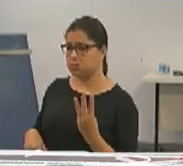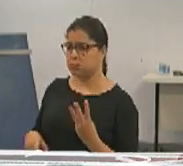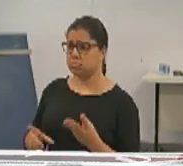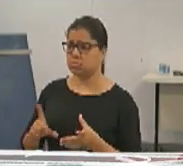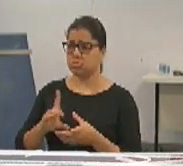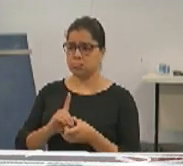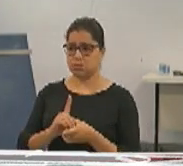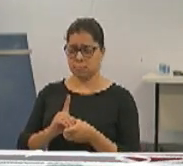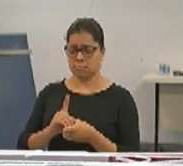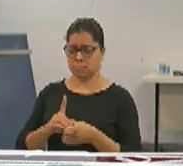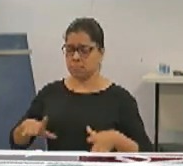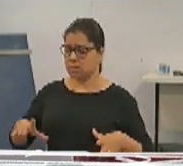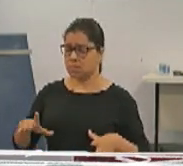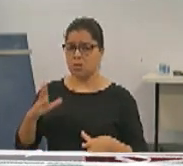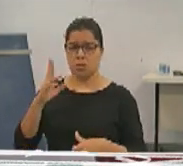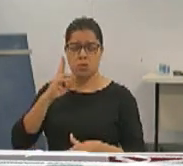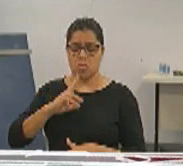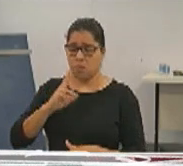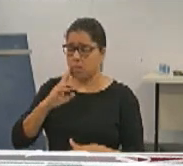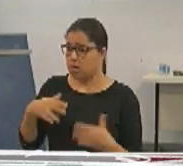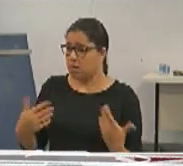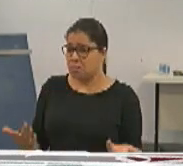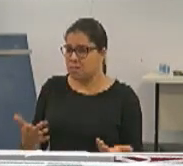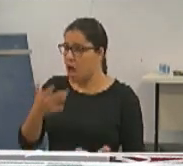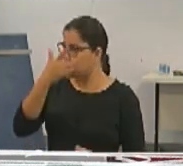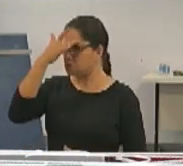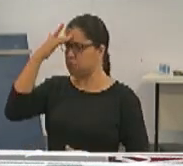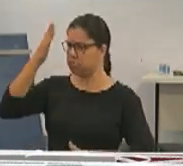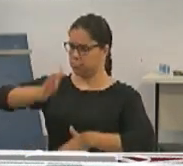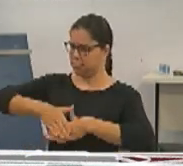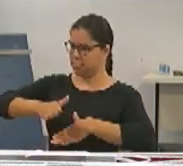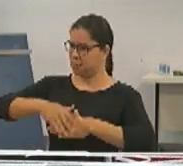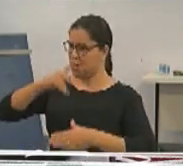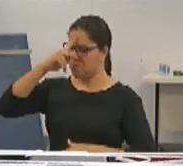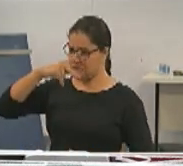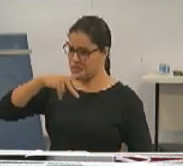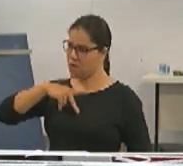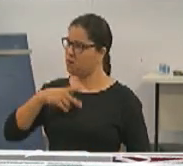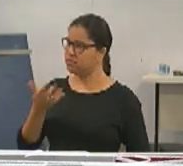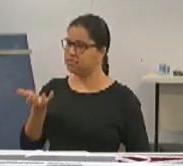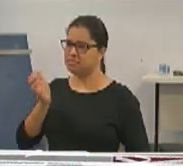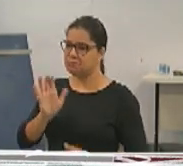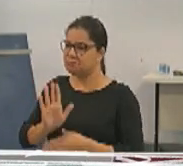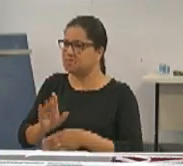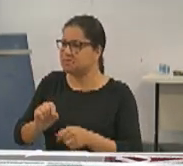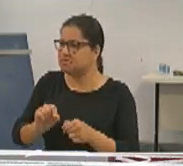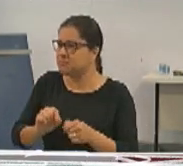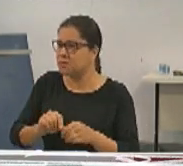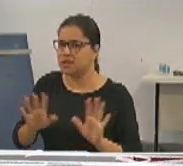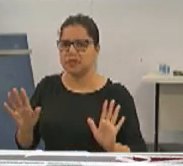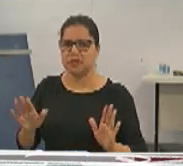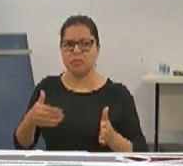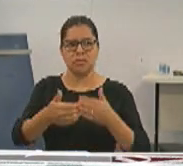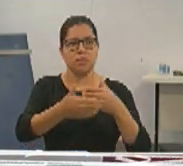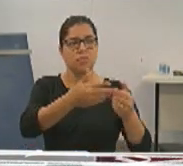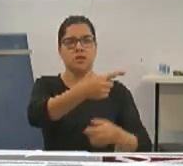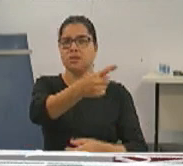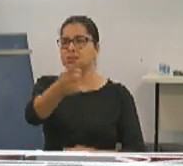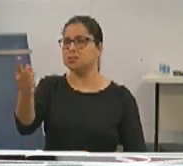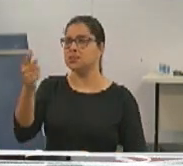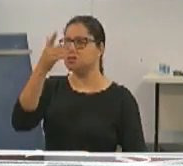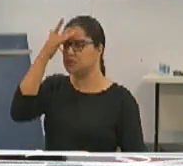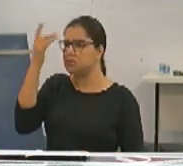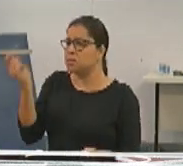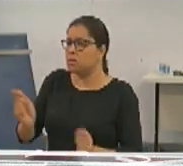A nossa universidade é um ambiente democrático, né? As pessoas, elas podem, né, qualquer colega aqui pode disputar a reitoria, né?